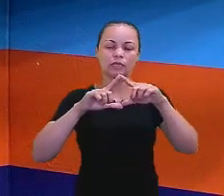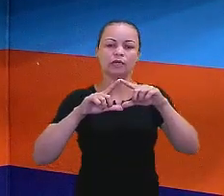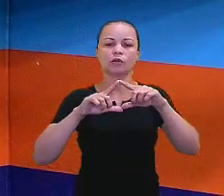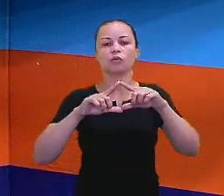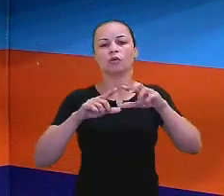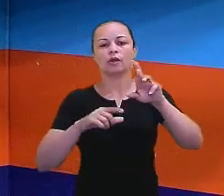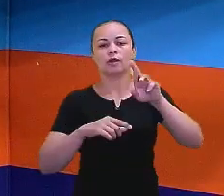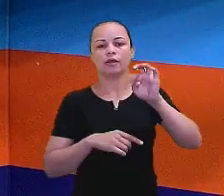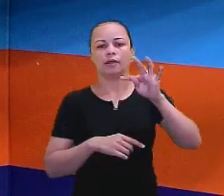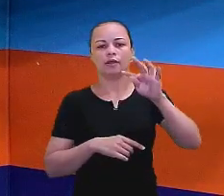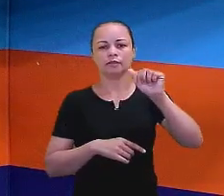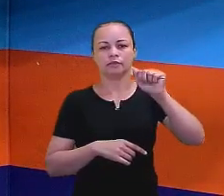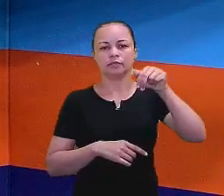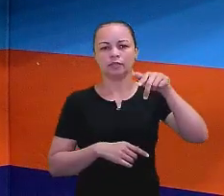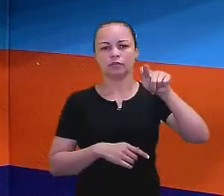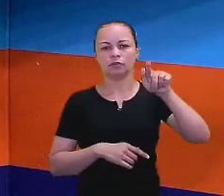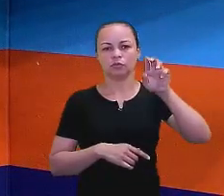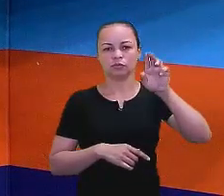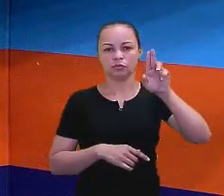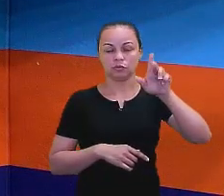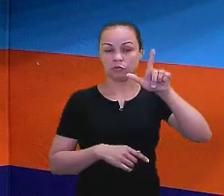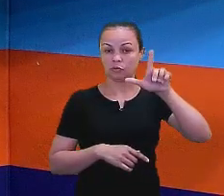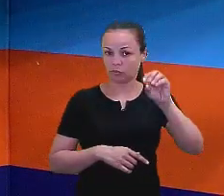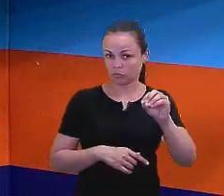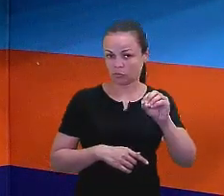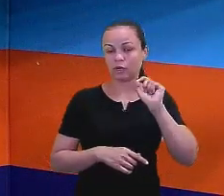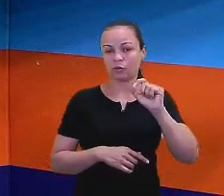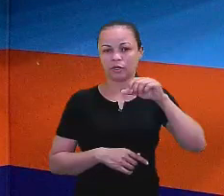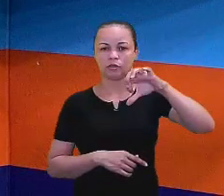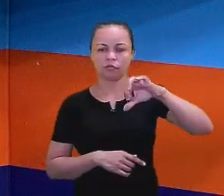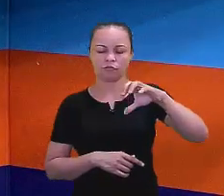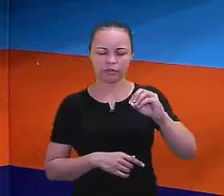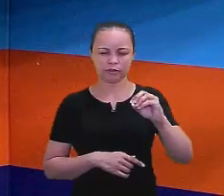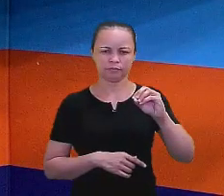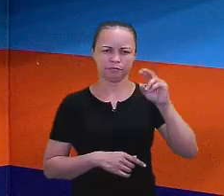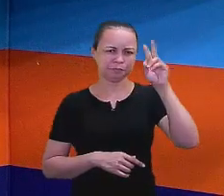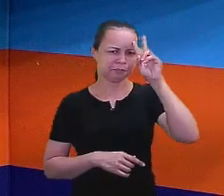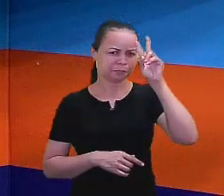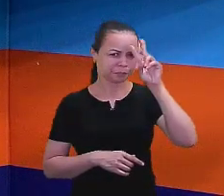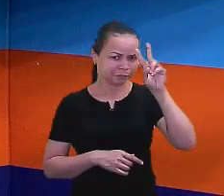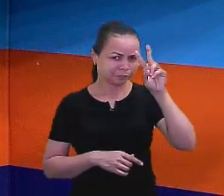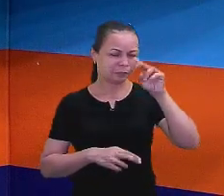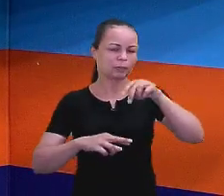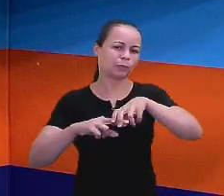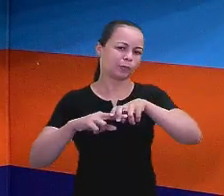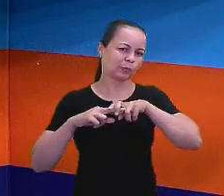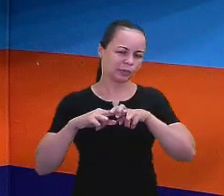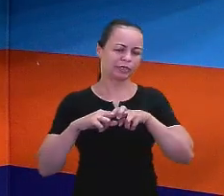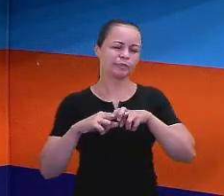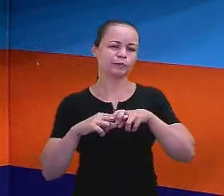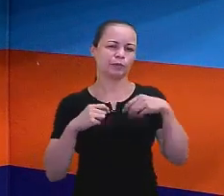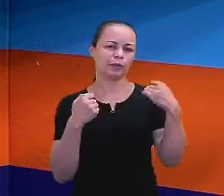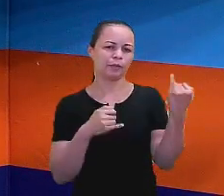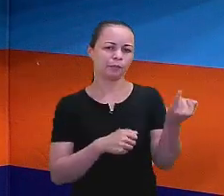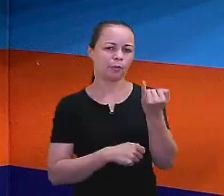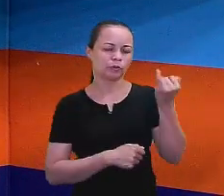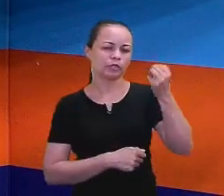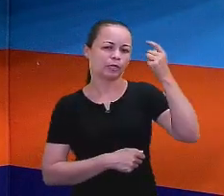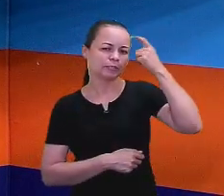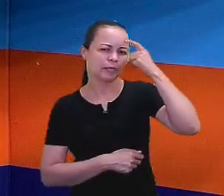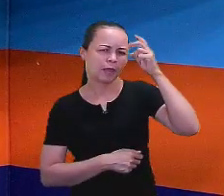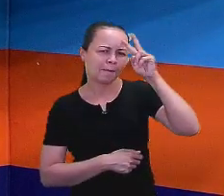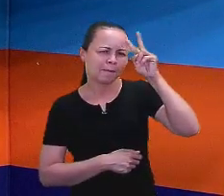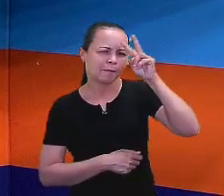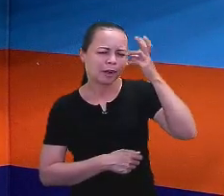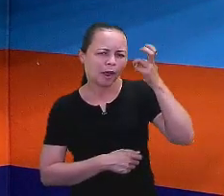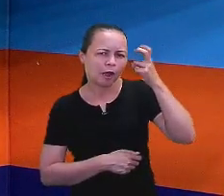né? Porque eu vou ter um ângulo de 90 graus. Lembraram disso? Por isso é importante a gente retomar as ideias, né,